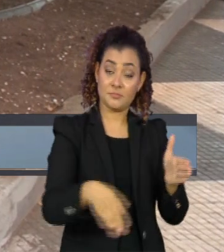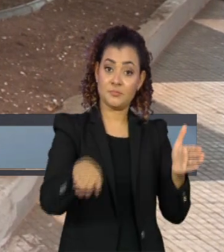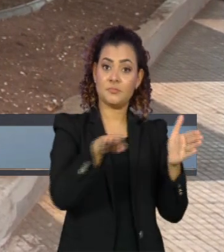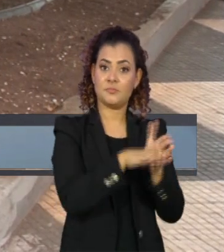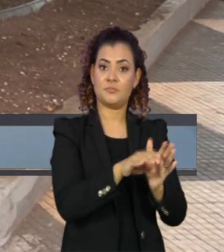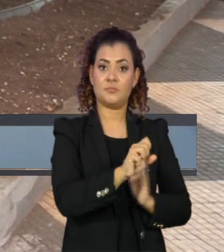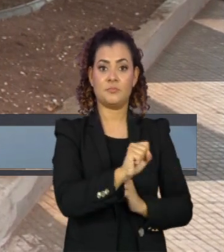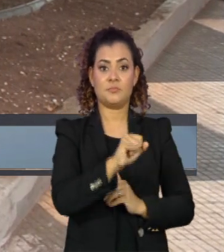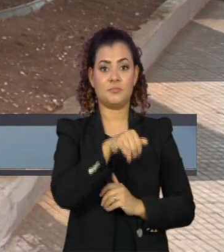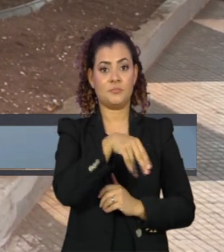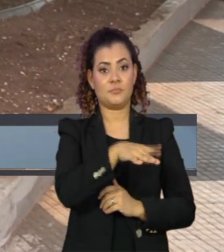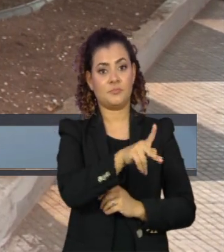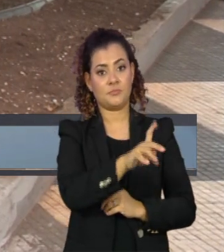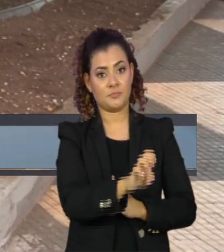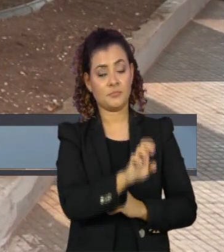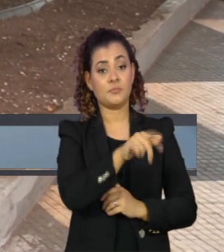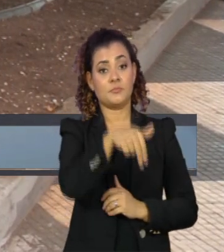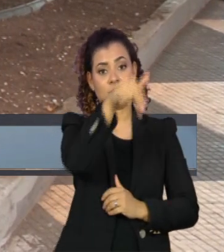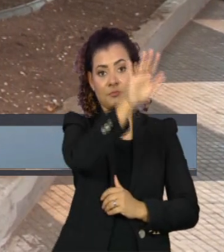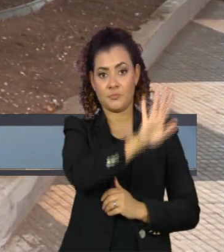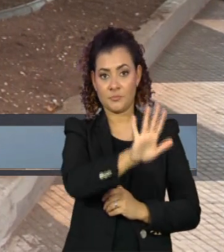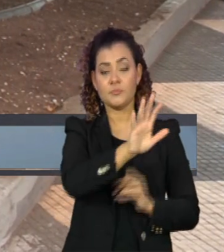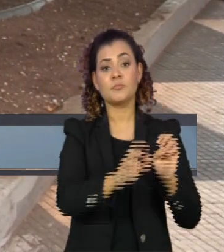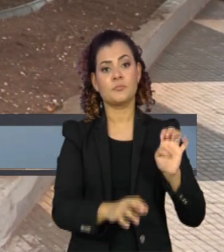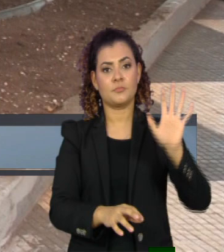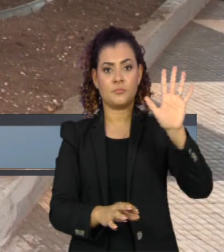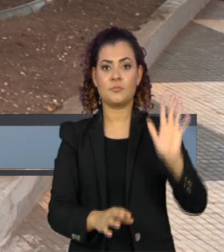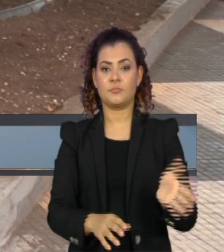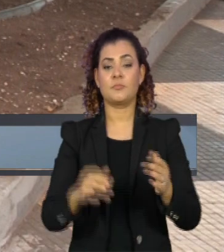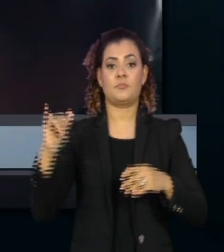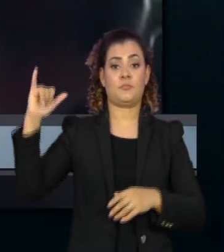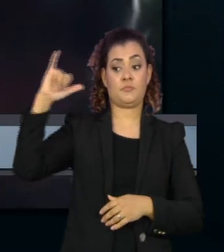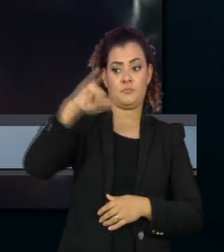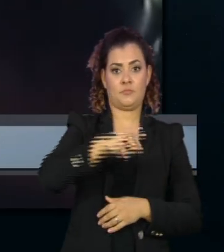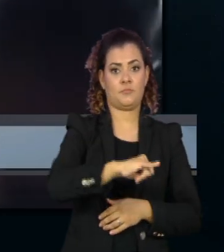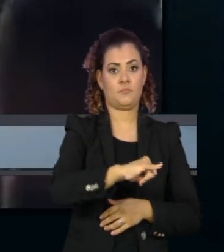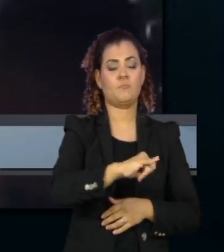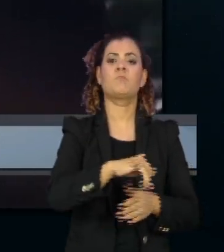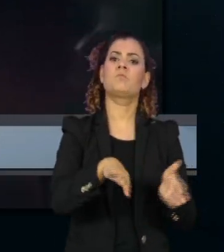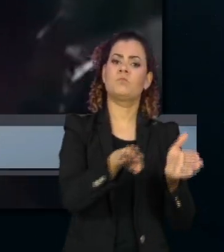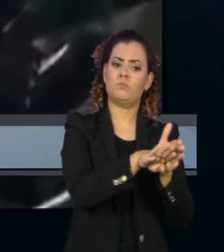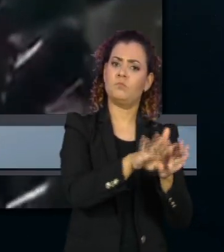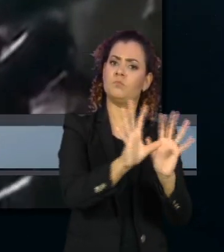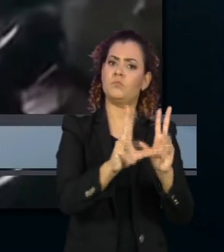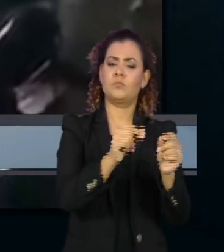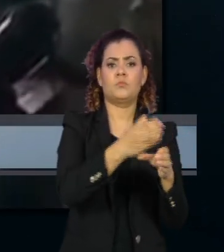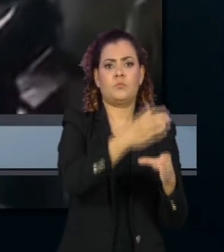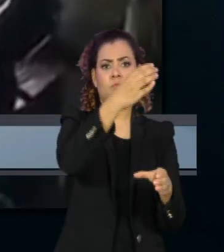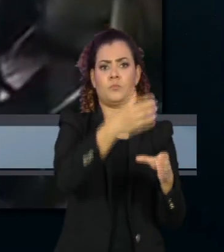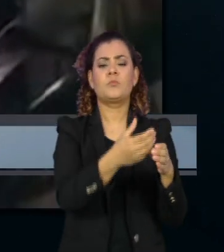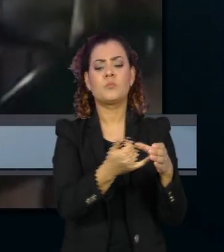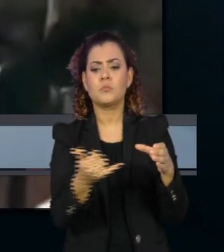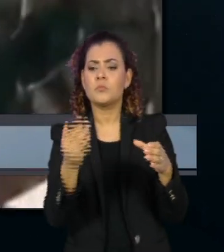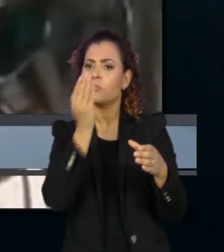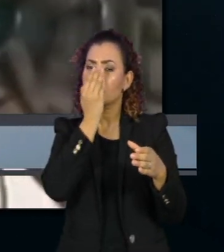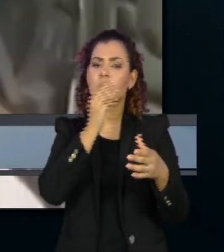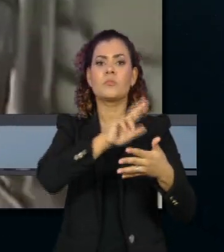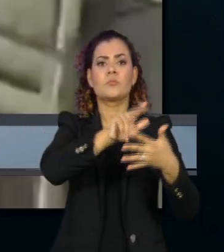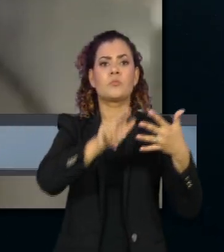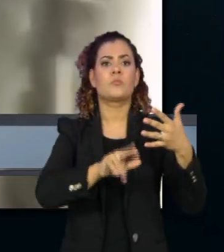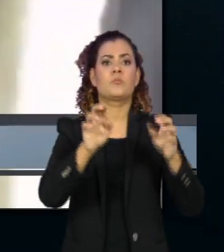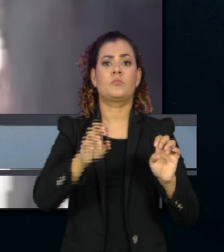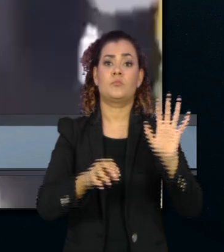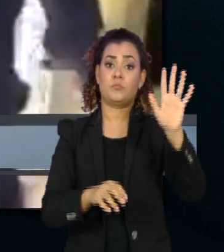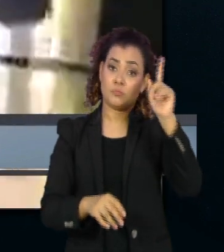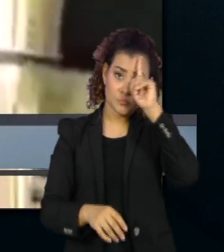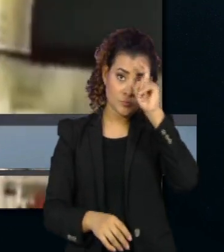Sinop, no norte do estado, em aviões da Força Aérea Brasileira. O consumo de oxigênio nos hospitais do estado está